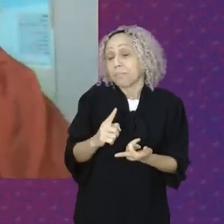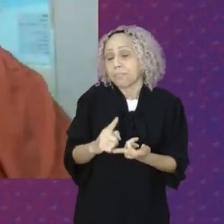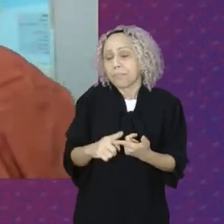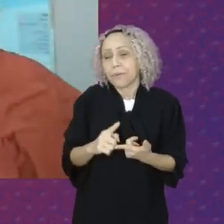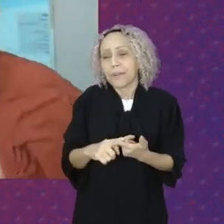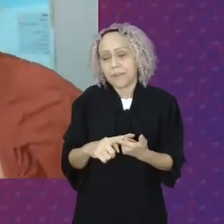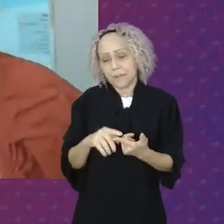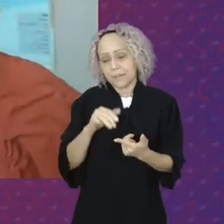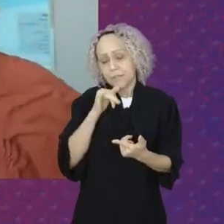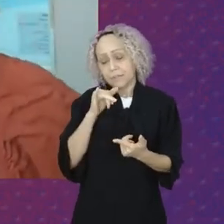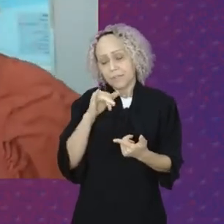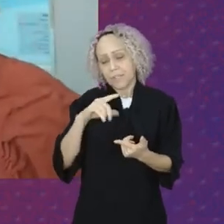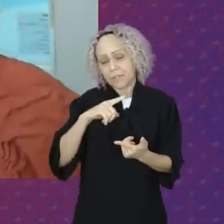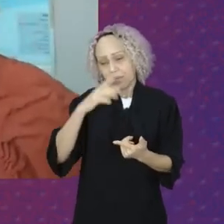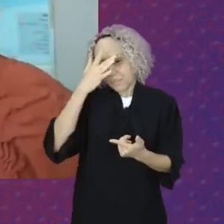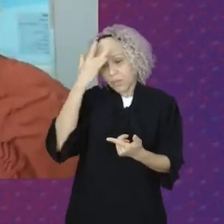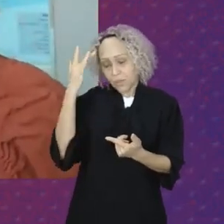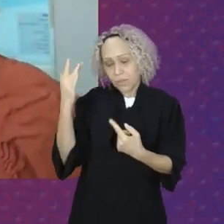tudo,